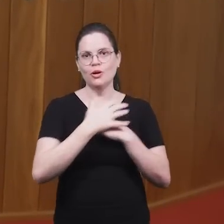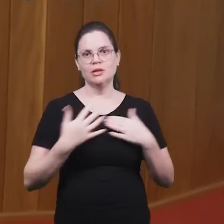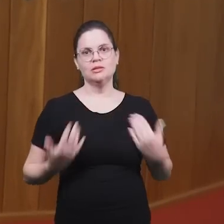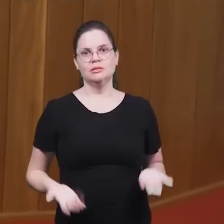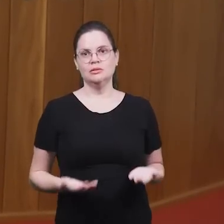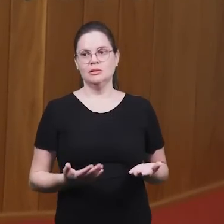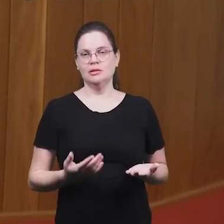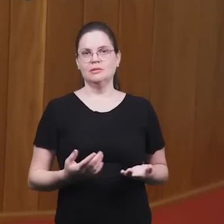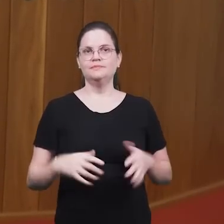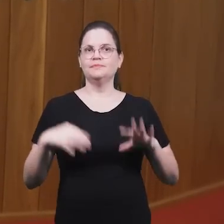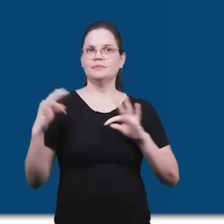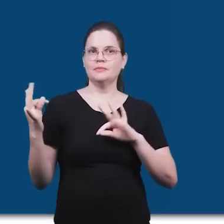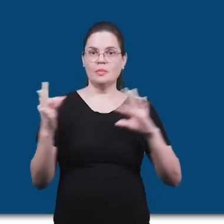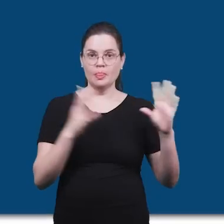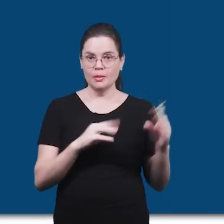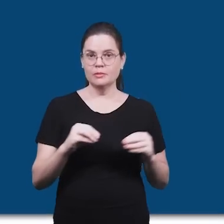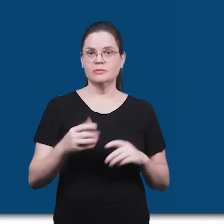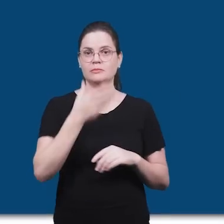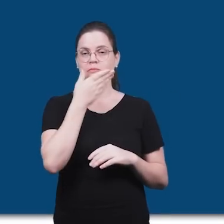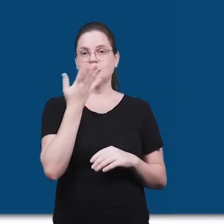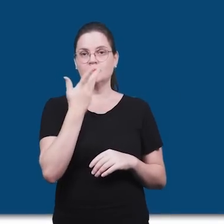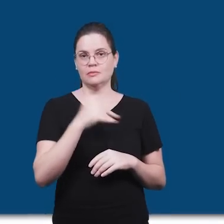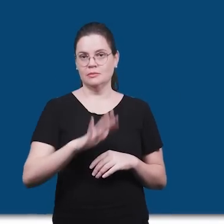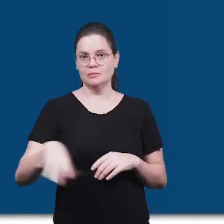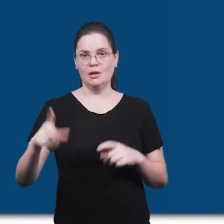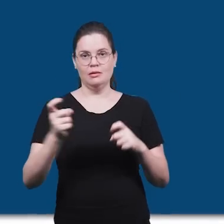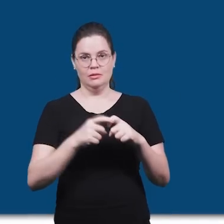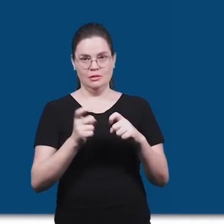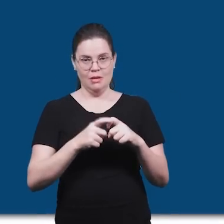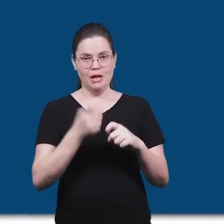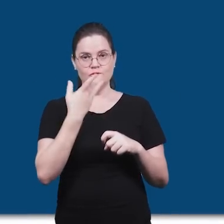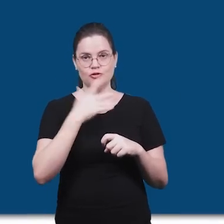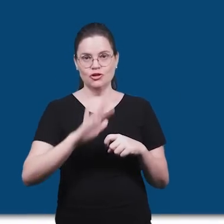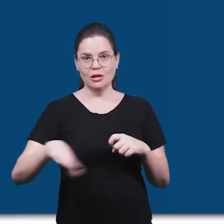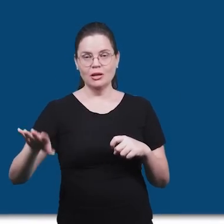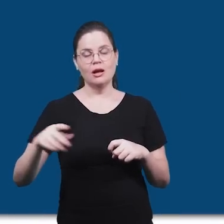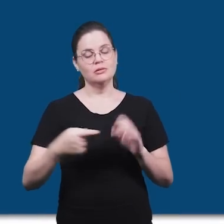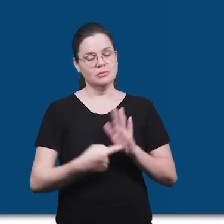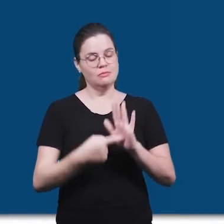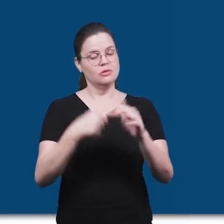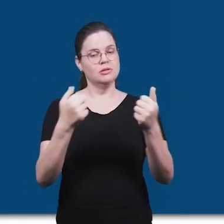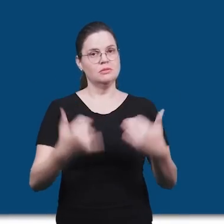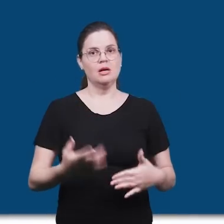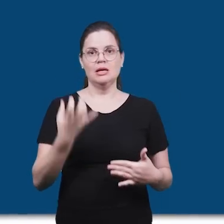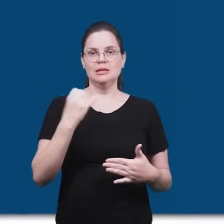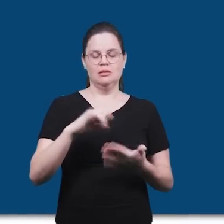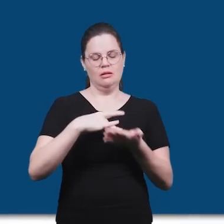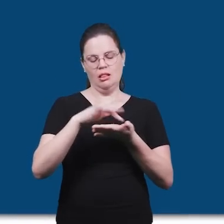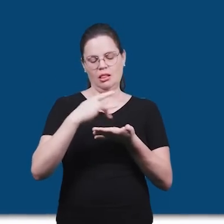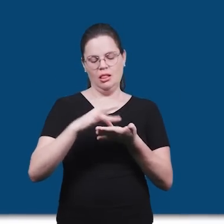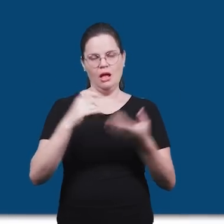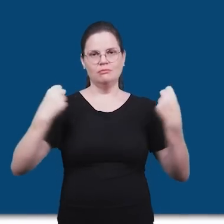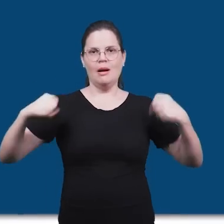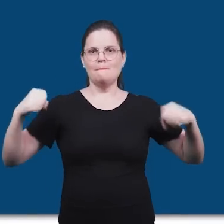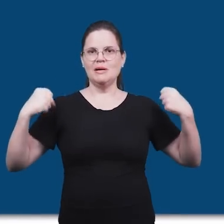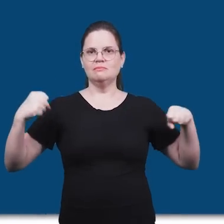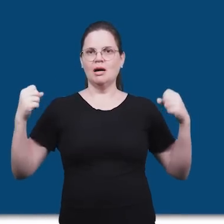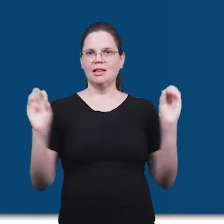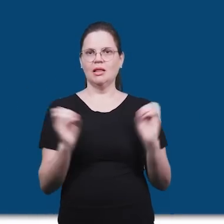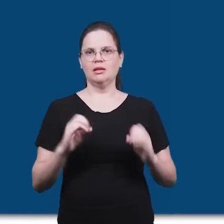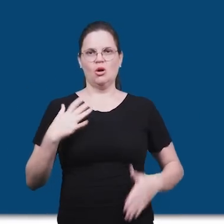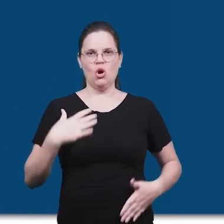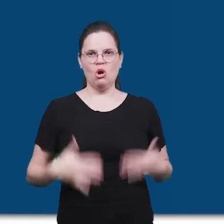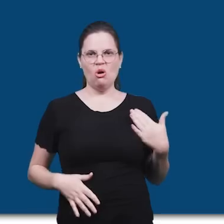Então, tudo isso os pediatras estão mostrando. Quem fica muito na tela e não faz atividade física, o